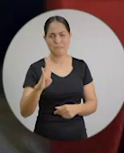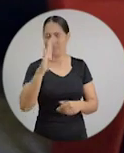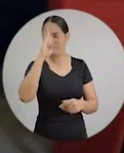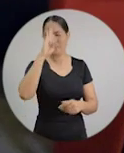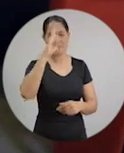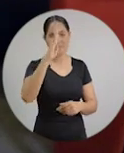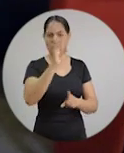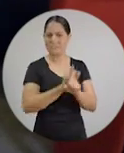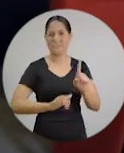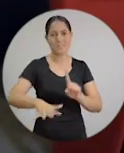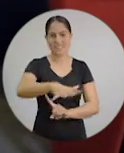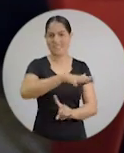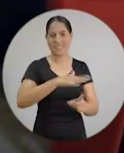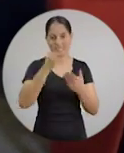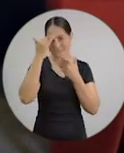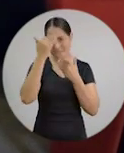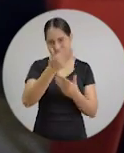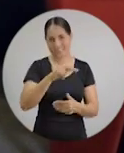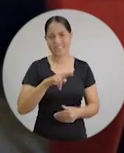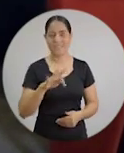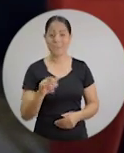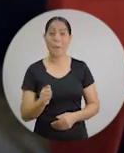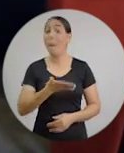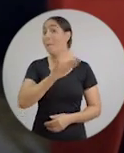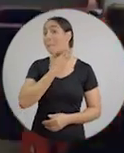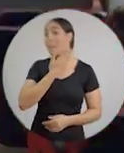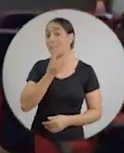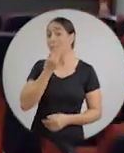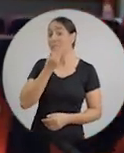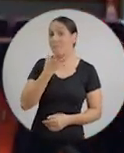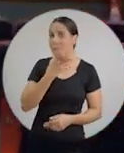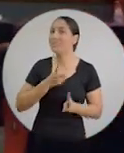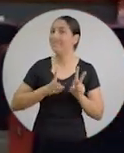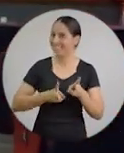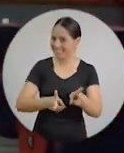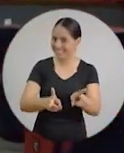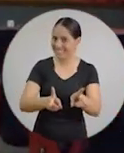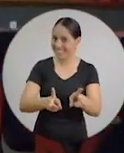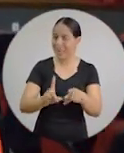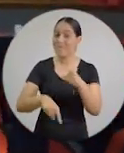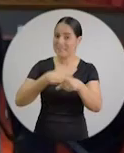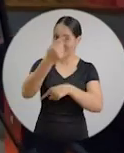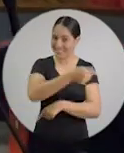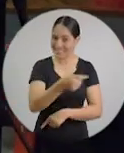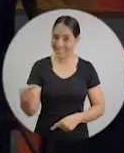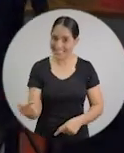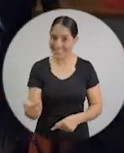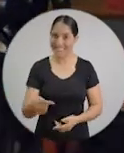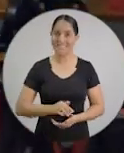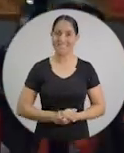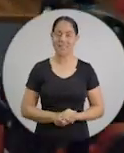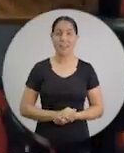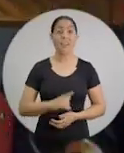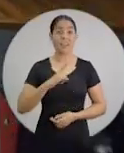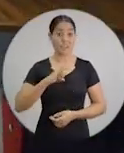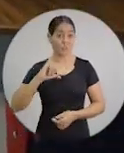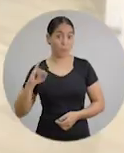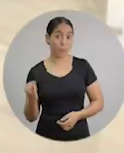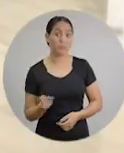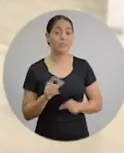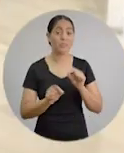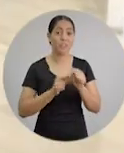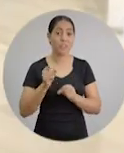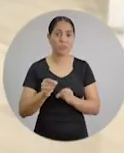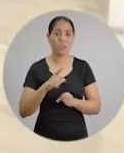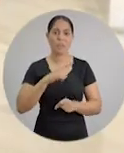para toda a OAB e para toda a sociedade. Eu que agradeço, Nath. O papo foi tão bom que a gente continua, mas na semana que vem.